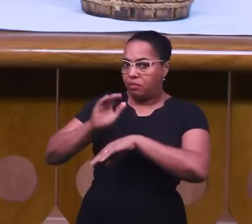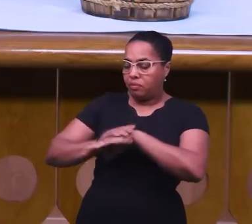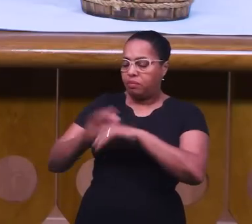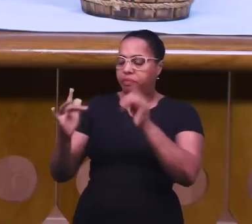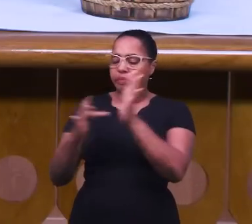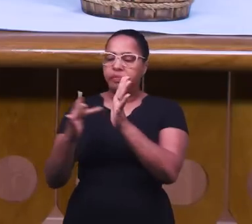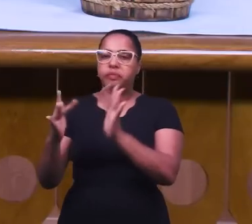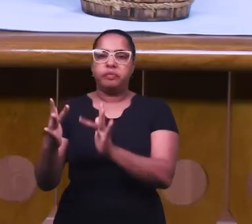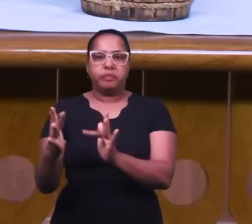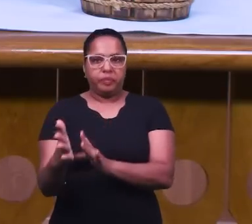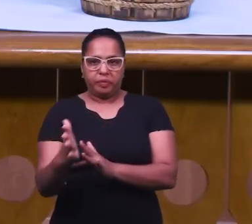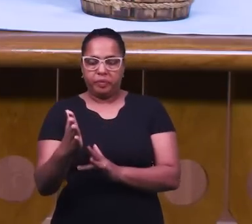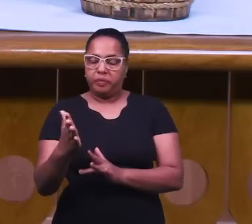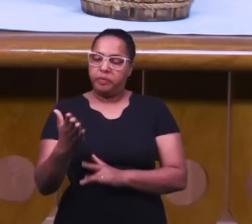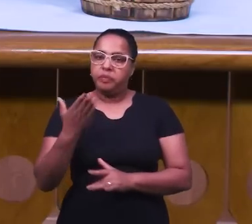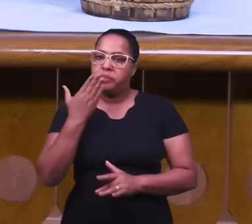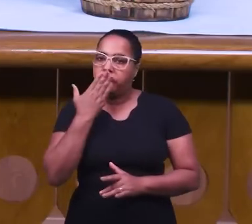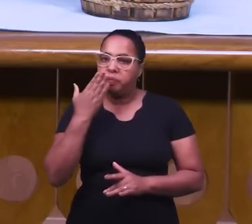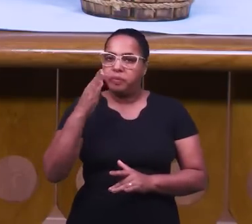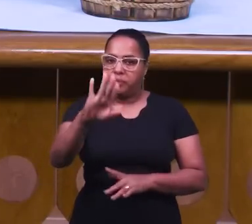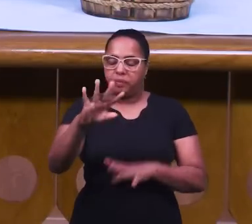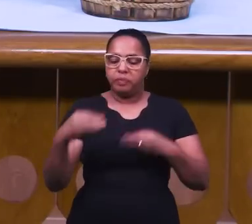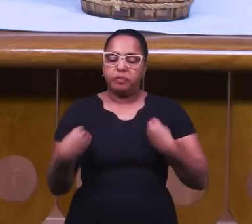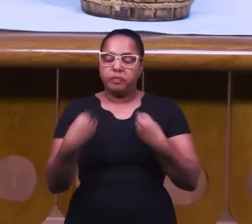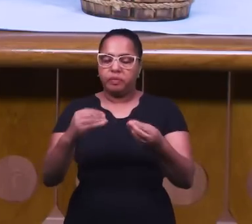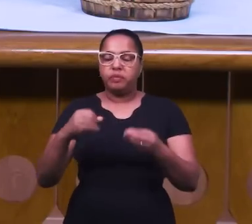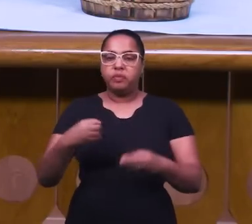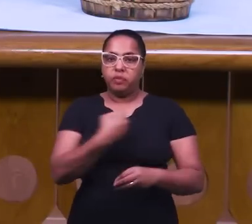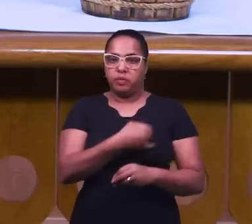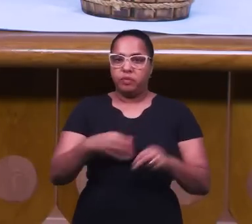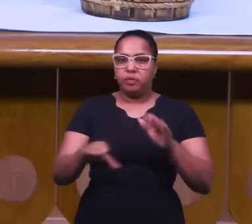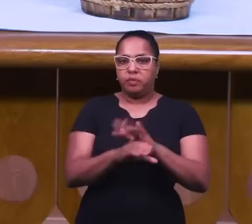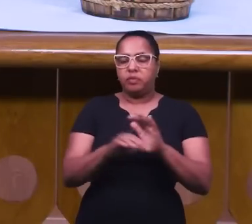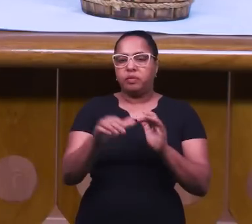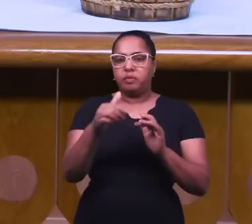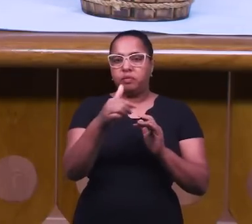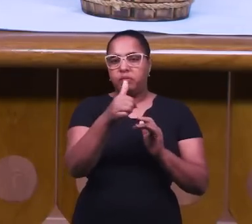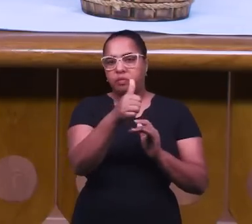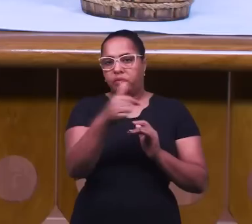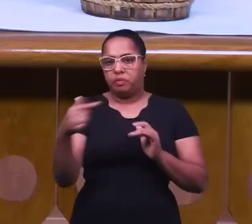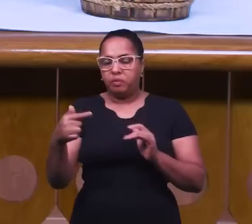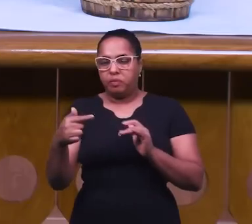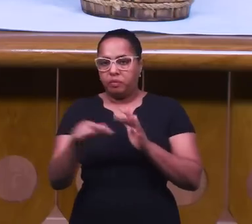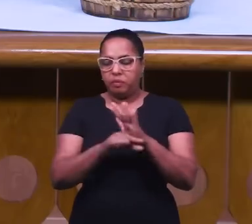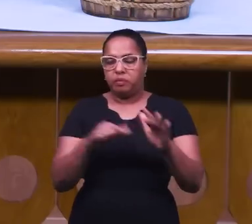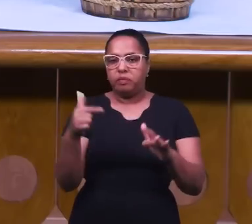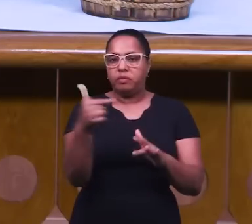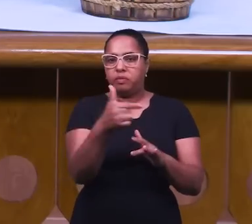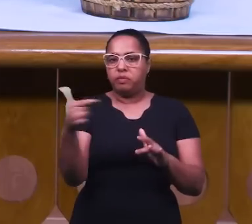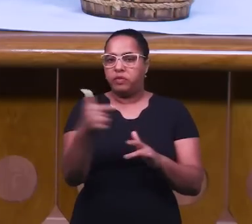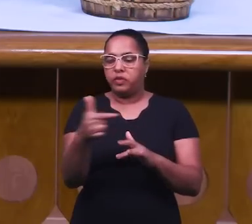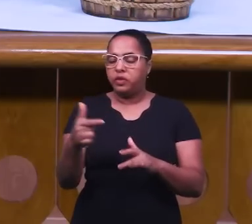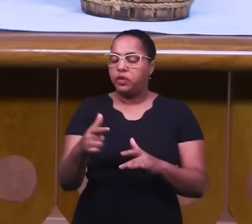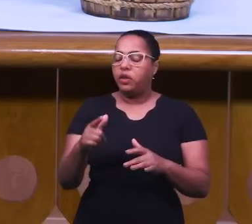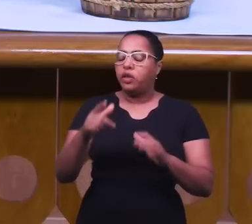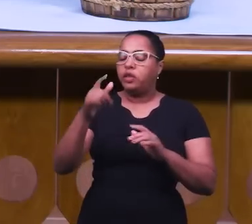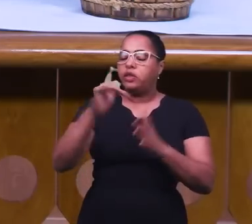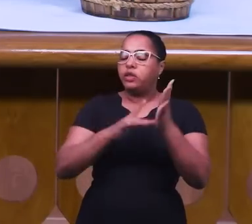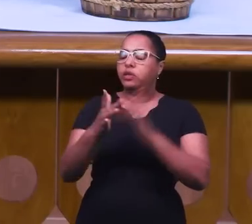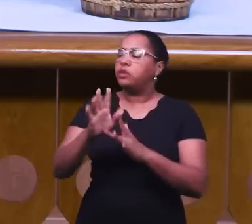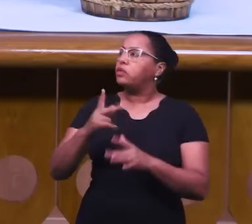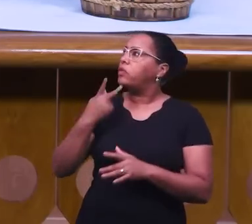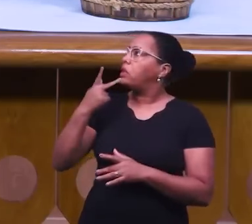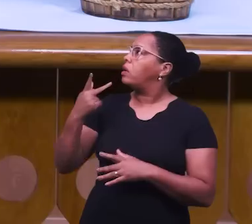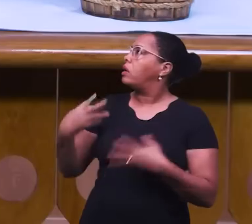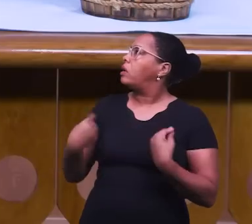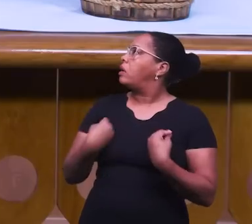quem fez essa promessa. Quando ele disse em João capítulo 17, verso 22, ele diz assim para o Pai na oração dele, ele diz assim,